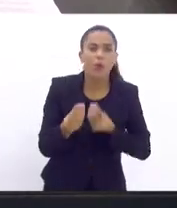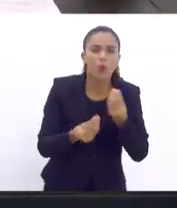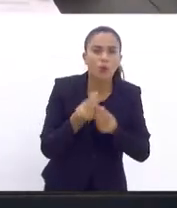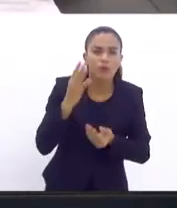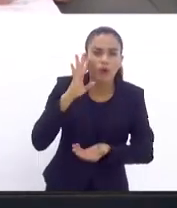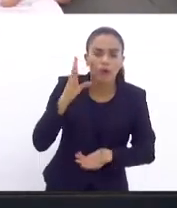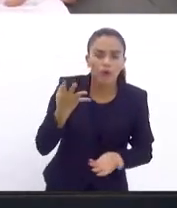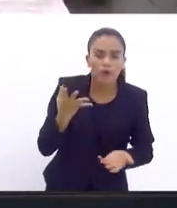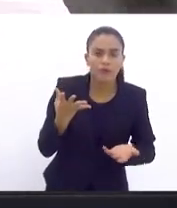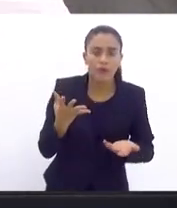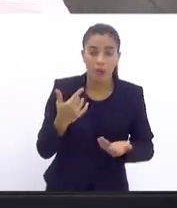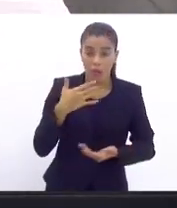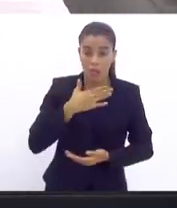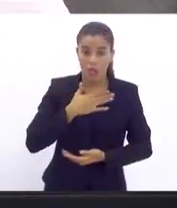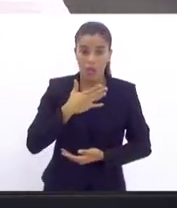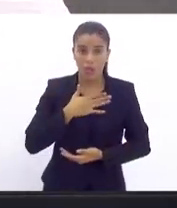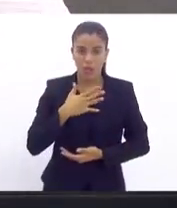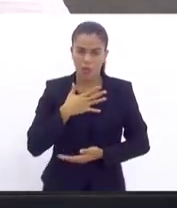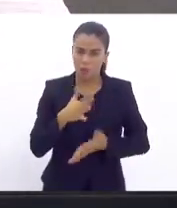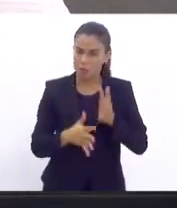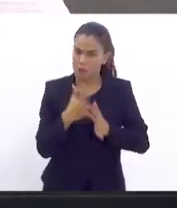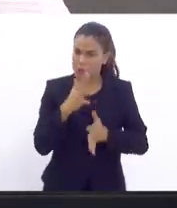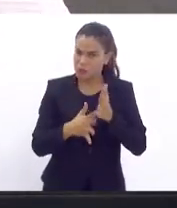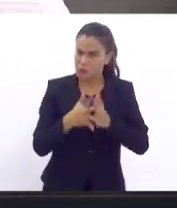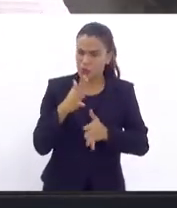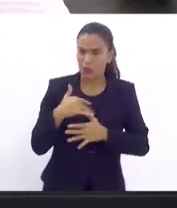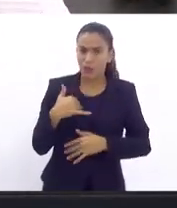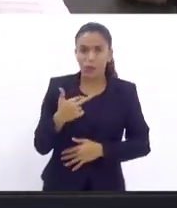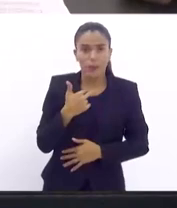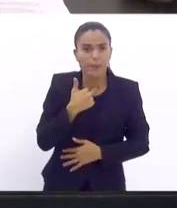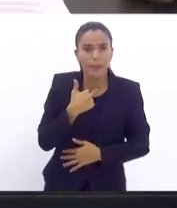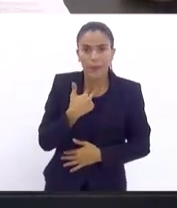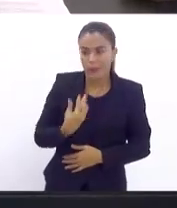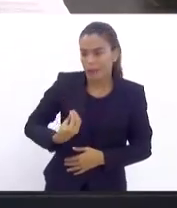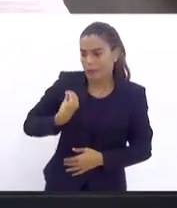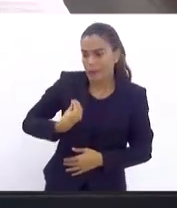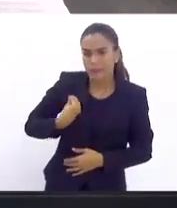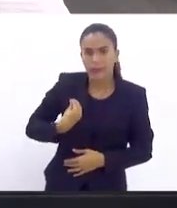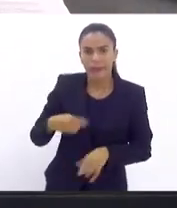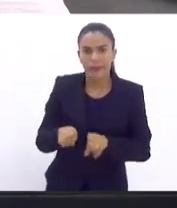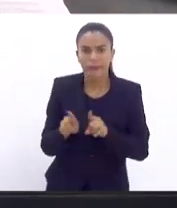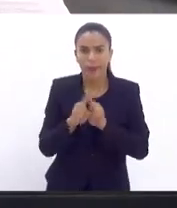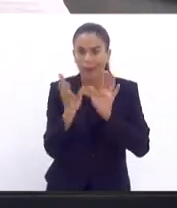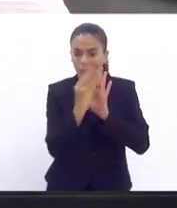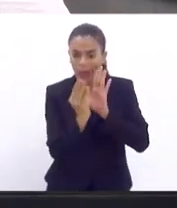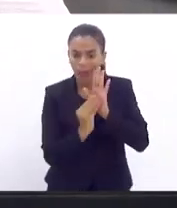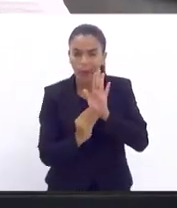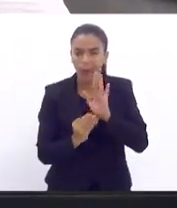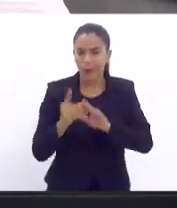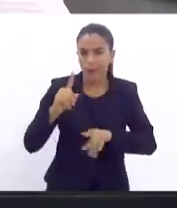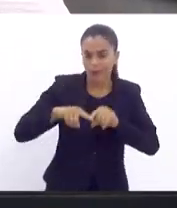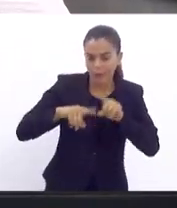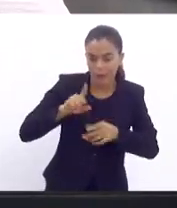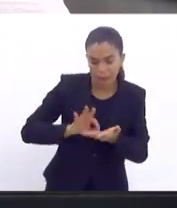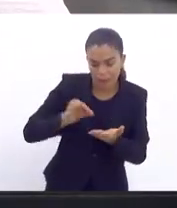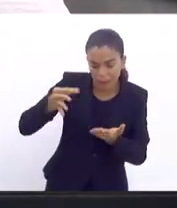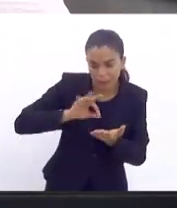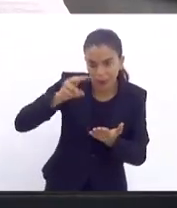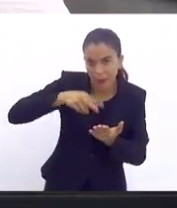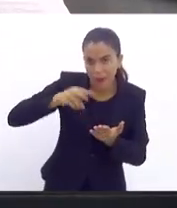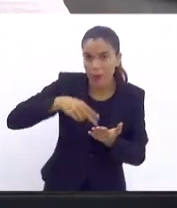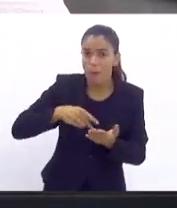porque eu eu fiquei um pouquinho prejudicada porque eu não pude ter acesso ao conteúdo da matéria por isso que eu tava querendo que não